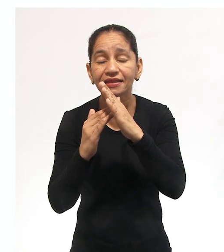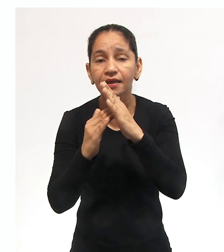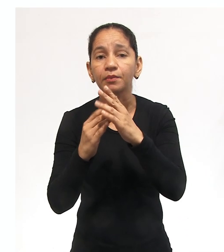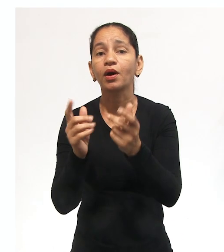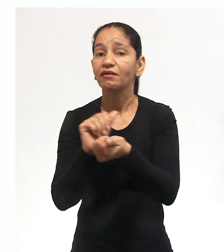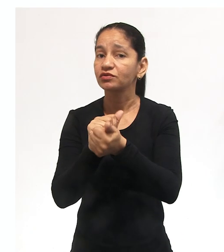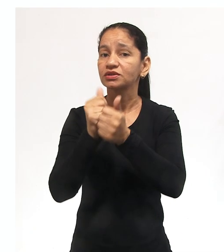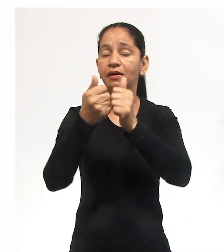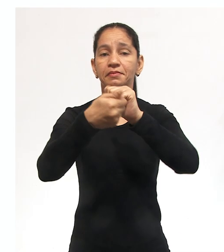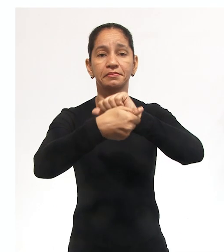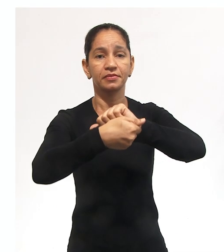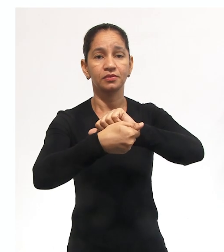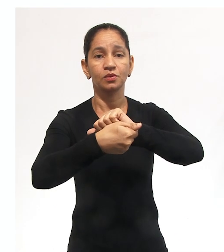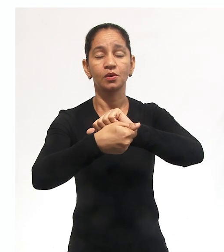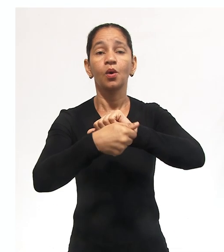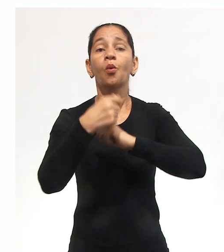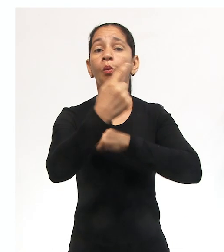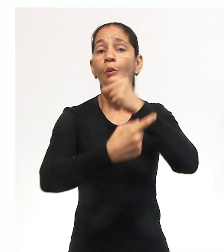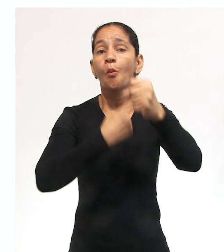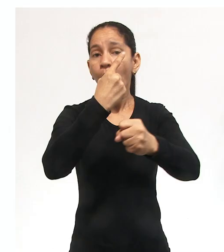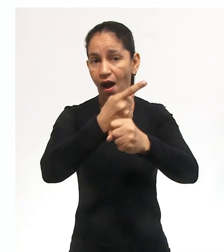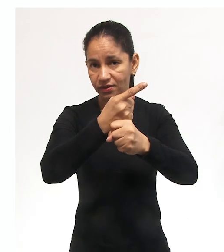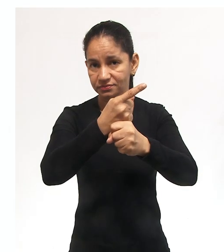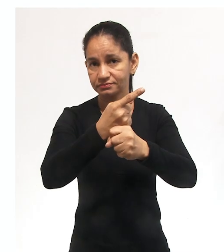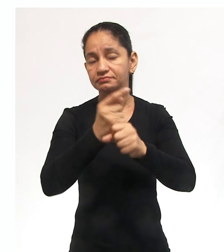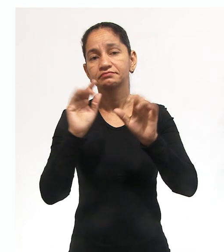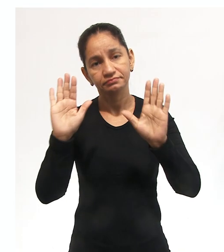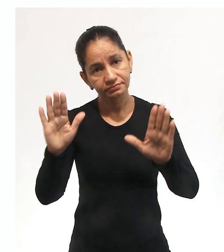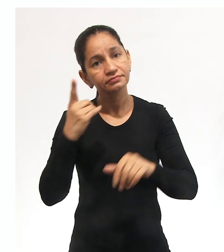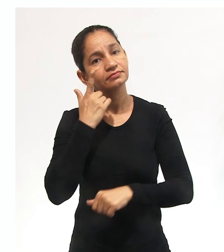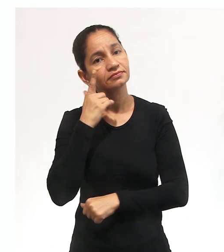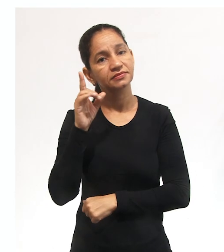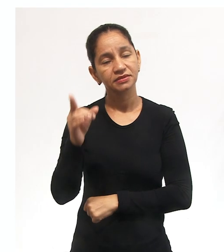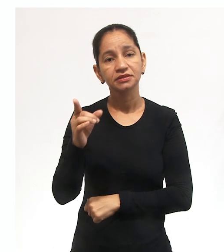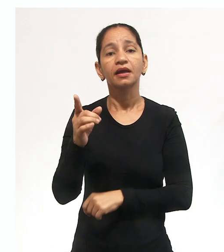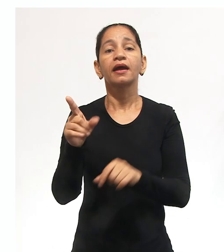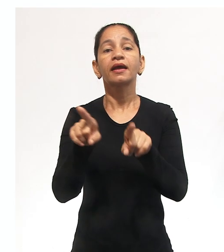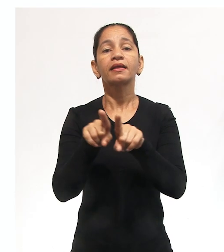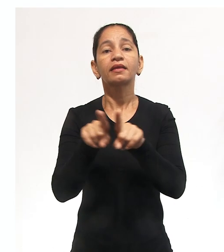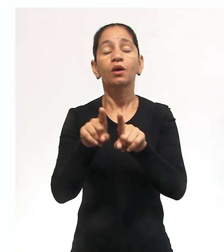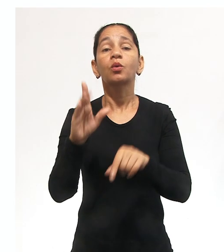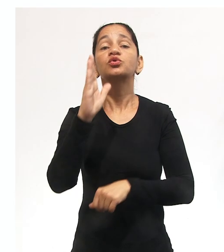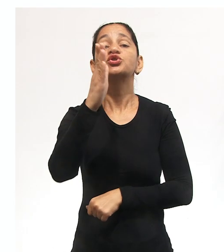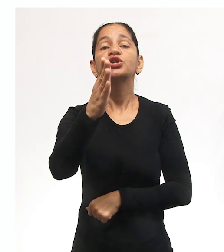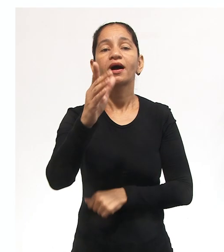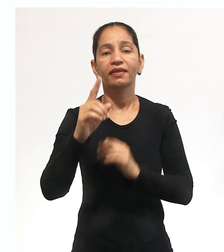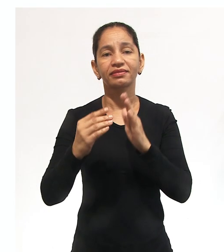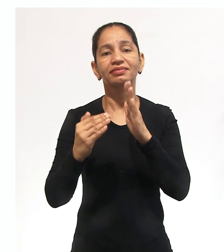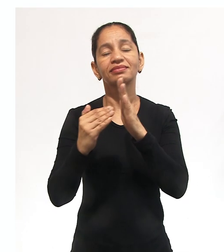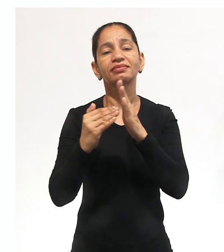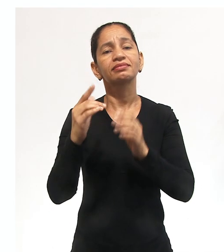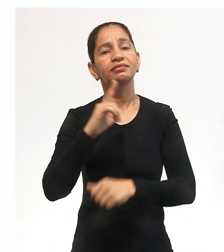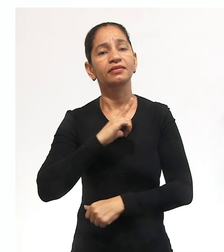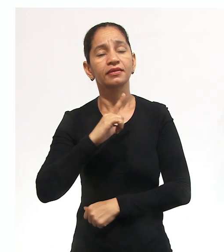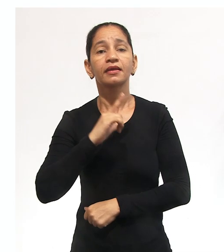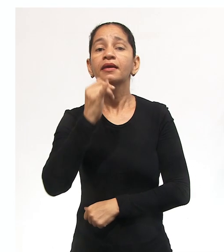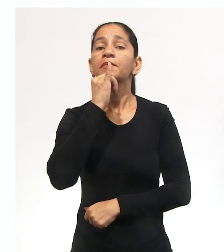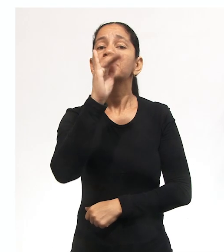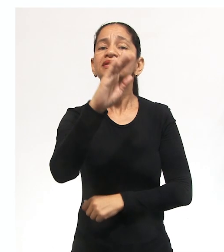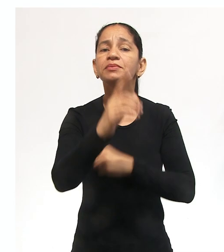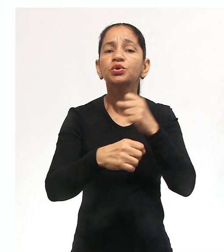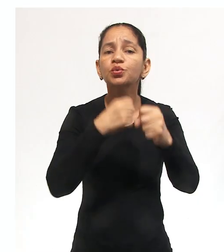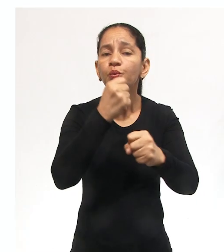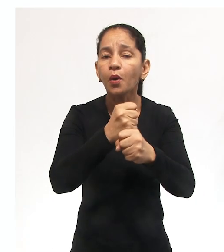ano, então que ela seja em 1 ano, né? E o quanto que eu tenho aqui, né? Eu estou falando de